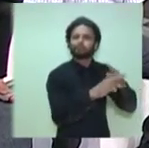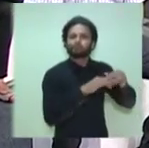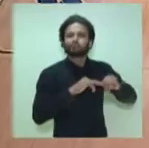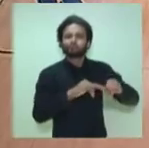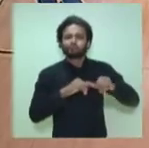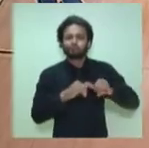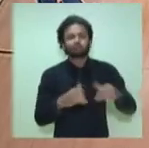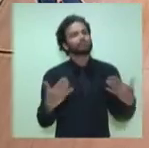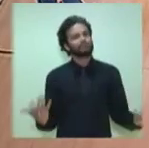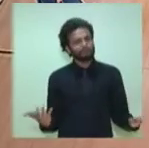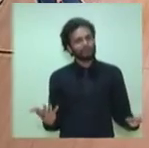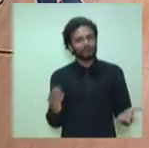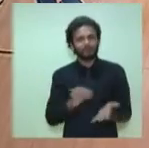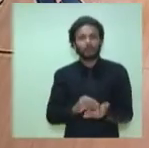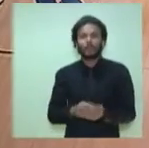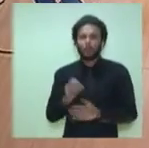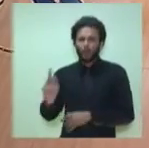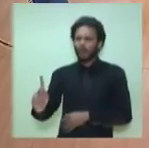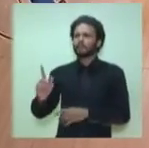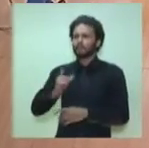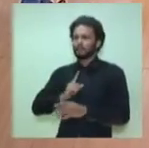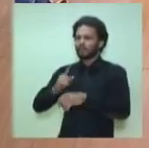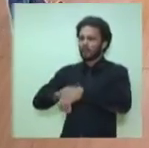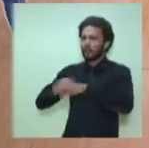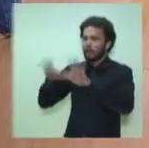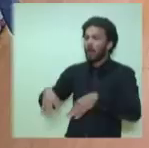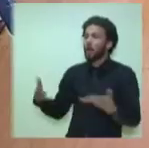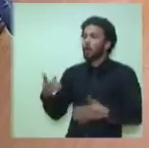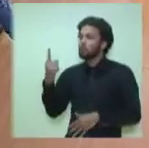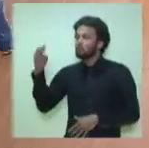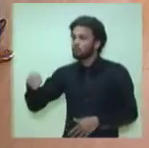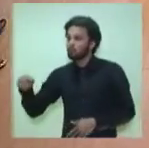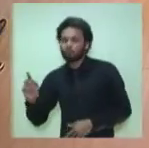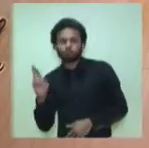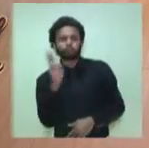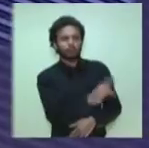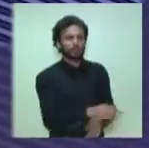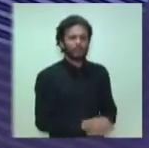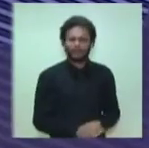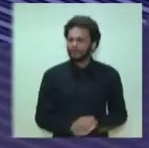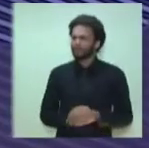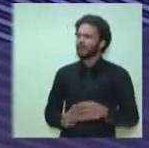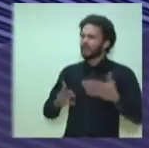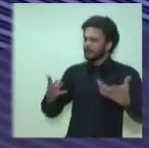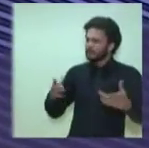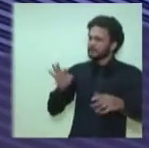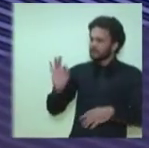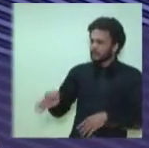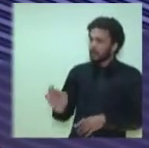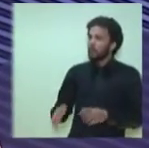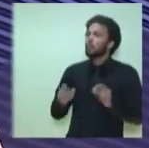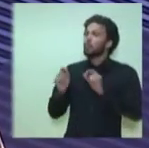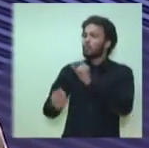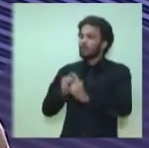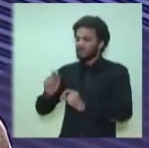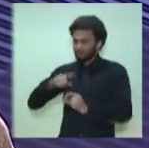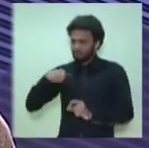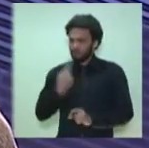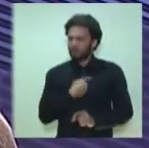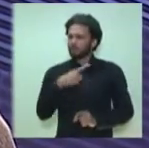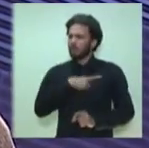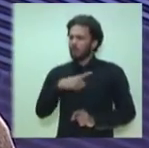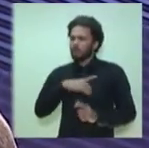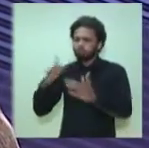Ok, candidato, muito obrigado, seu tempo acabou. Temos agora a réplica de um minuto do candidato Arthur Neto. Unidades habitacionais. Estamos em contato com todas as